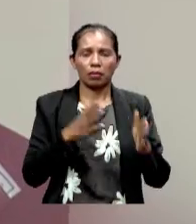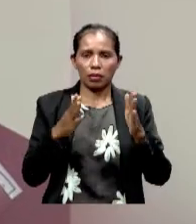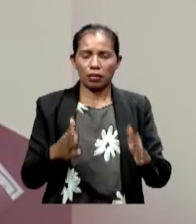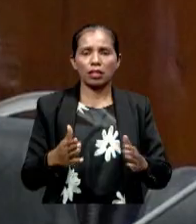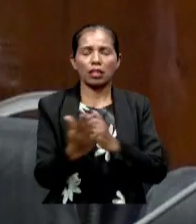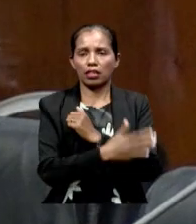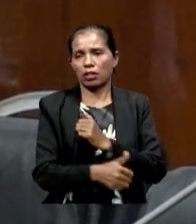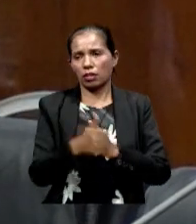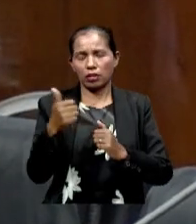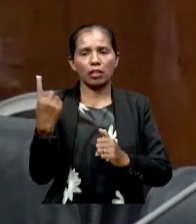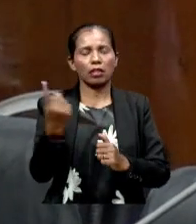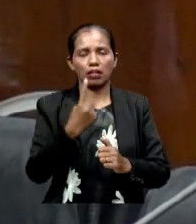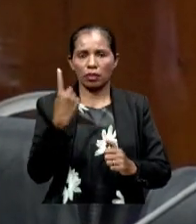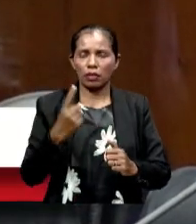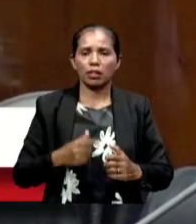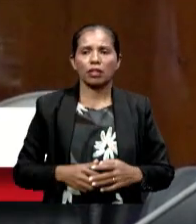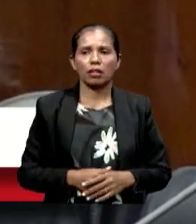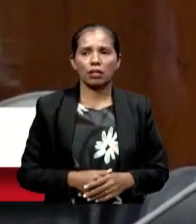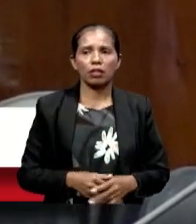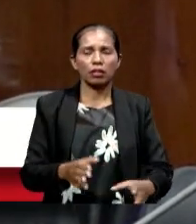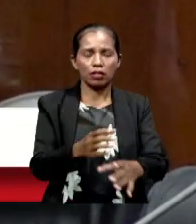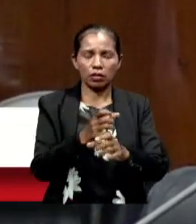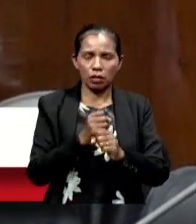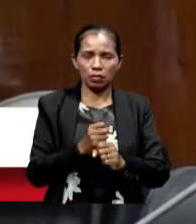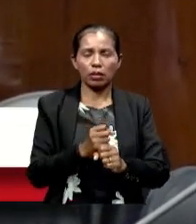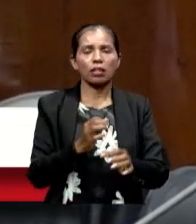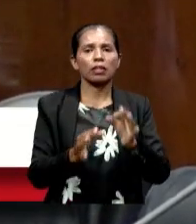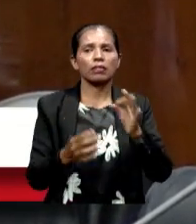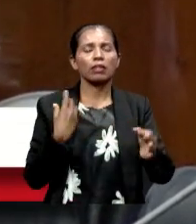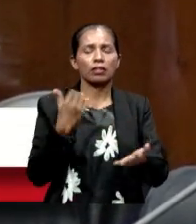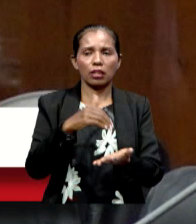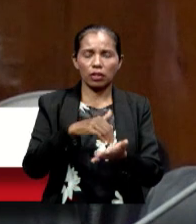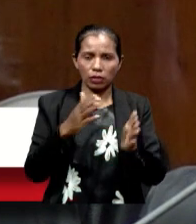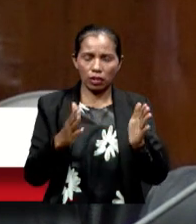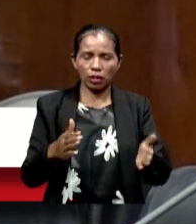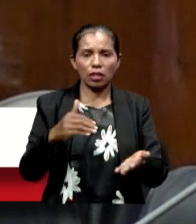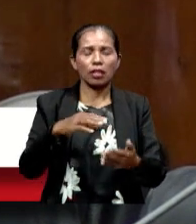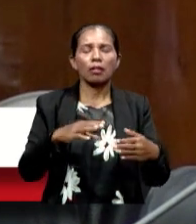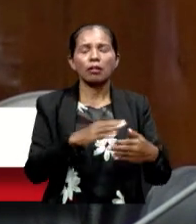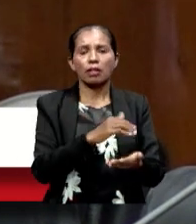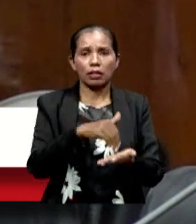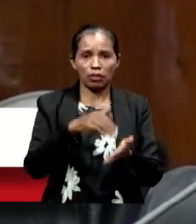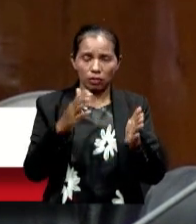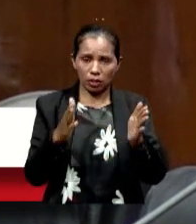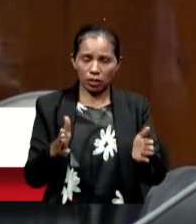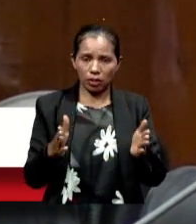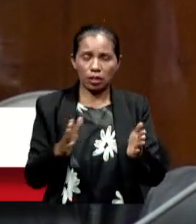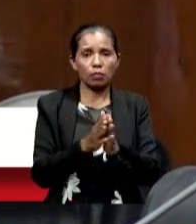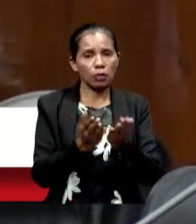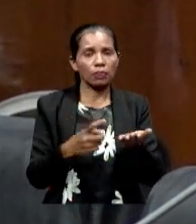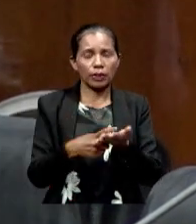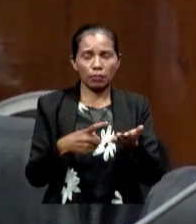Raelior, sempre. Sim, quando eu tinha estudante, eu tinha passaporte mate, se era mais nova, e se